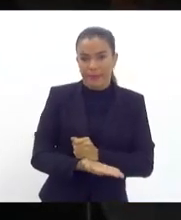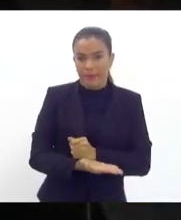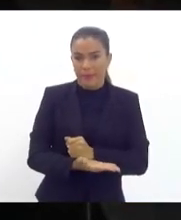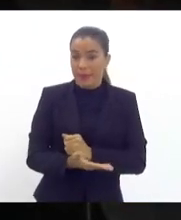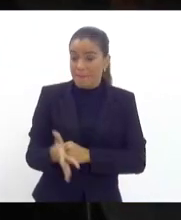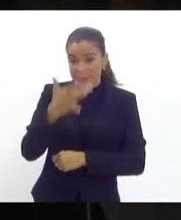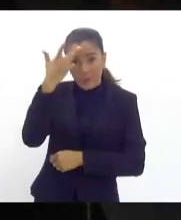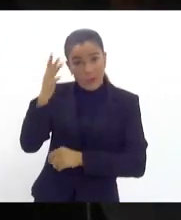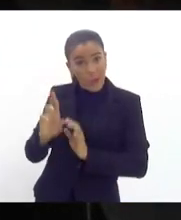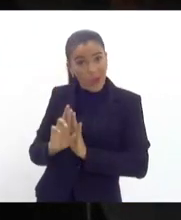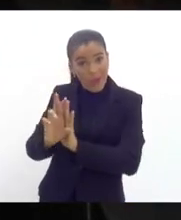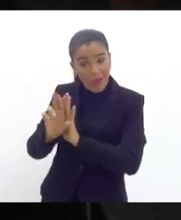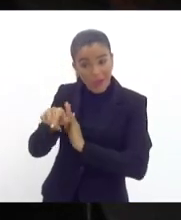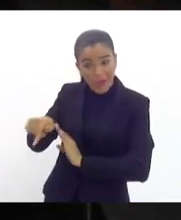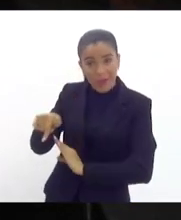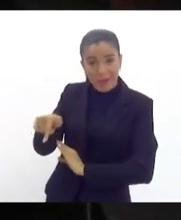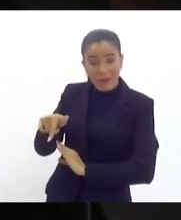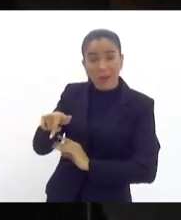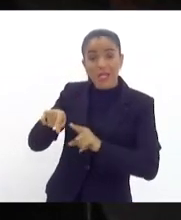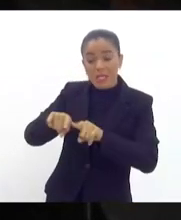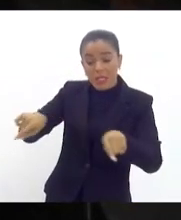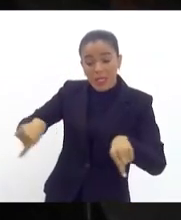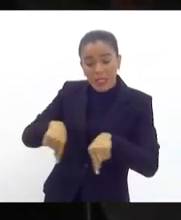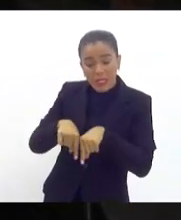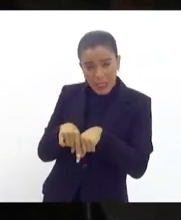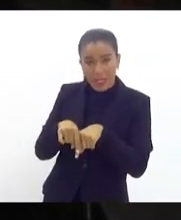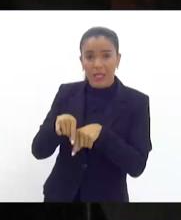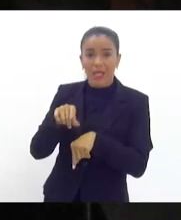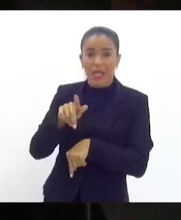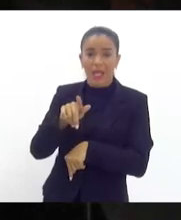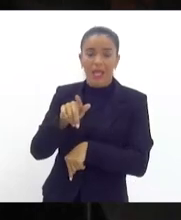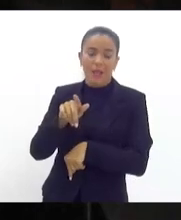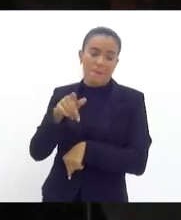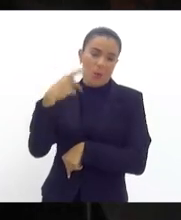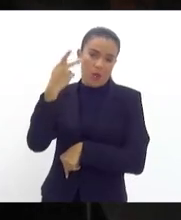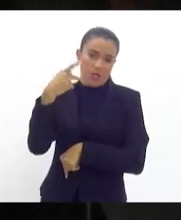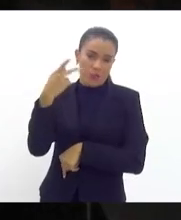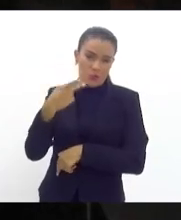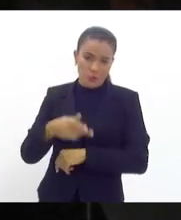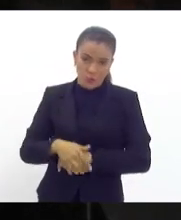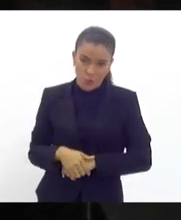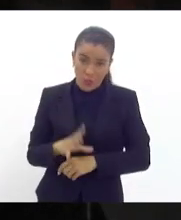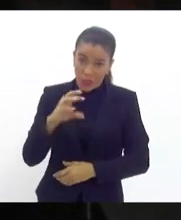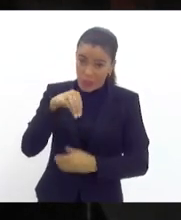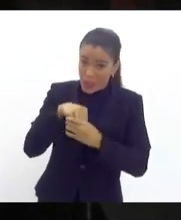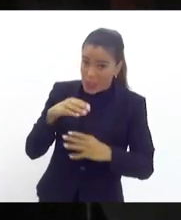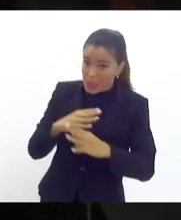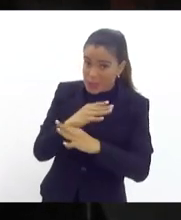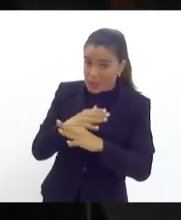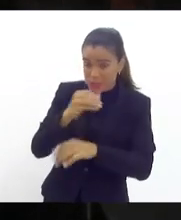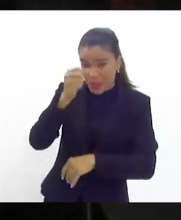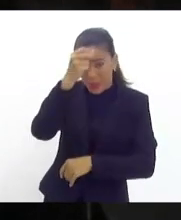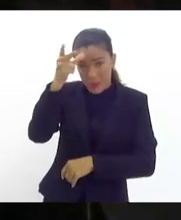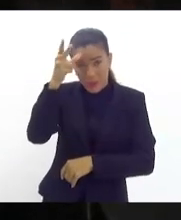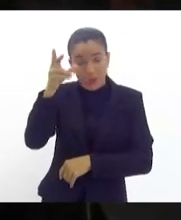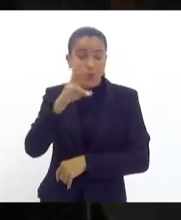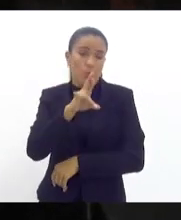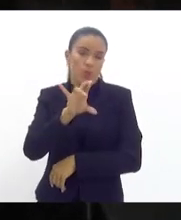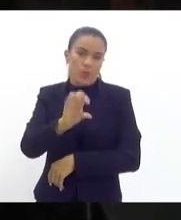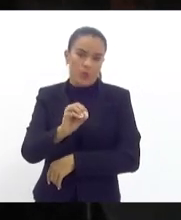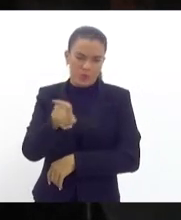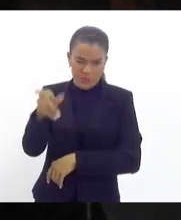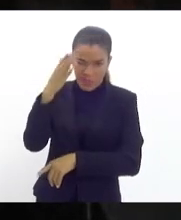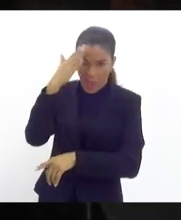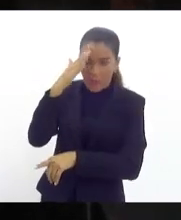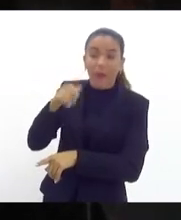nomeados de nomeados em gabinetes de políticos dentro da cidade do Rio de Janeiro o senhor sabe muito bem de